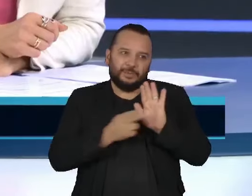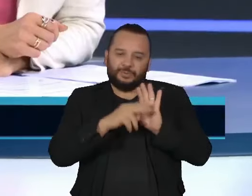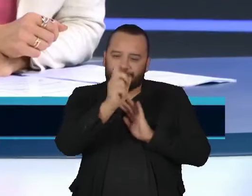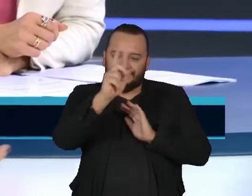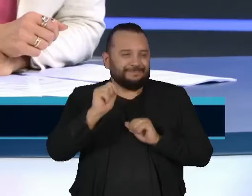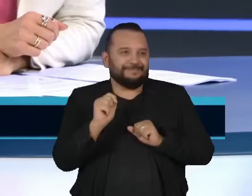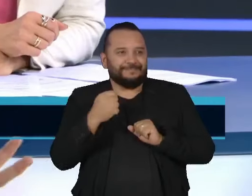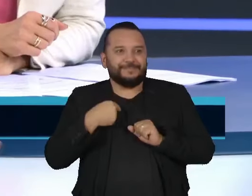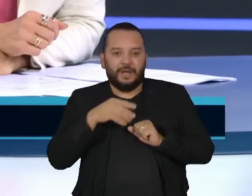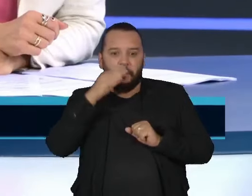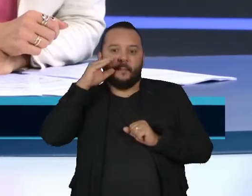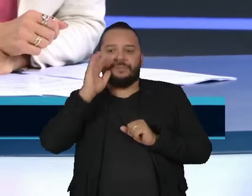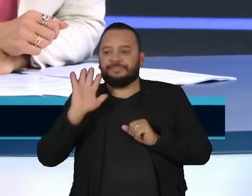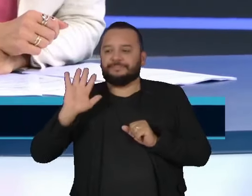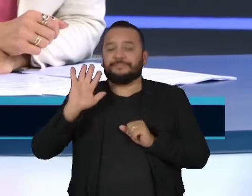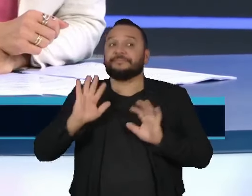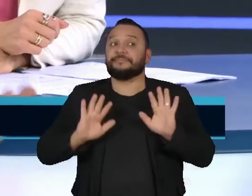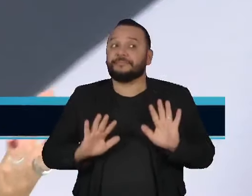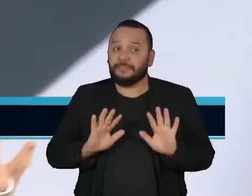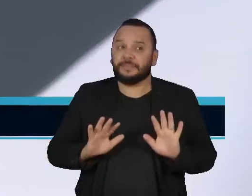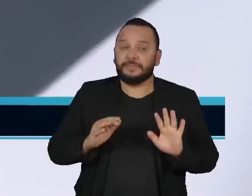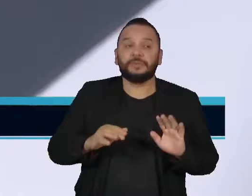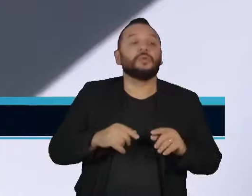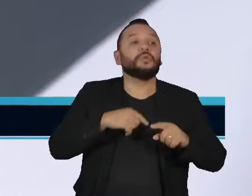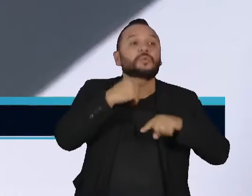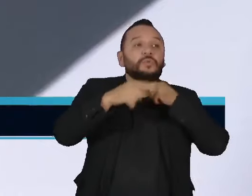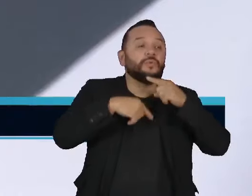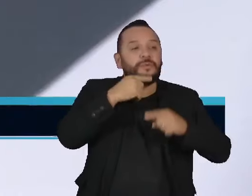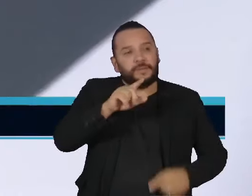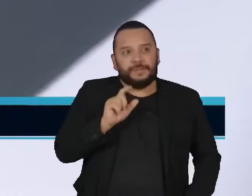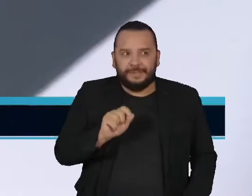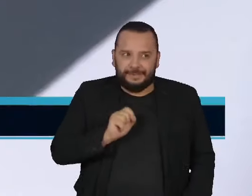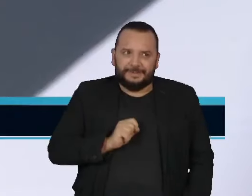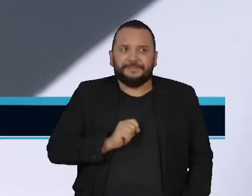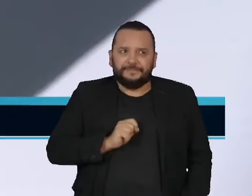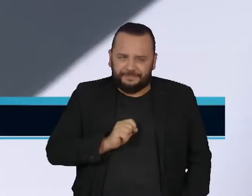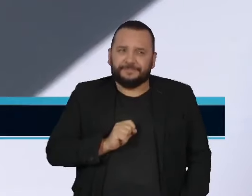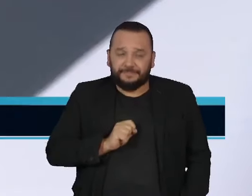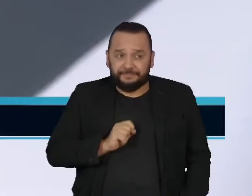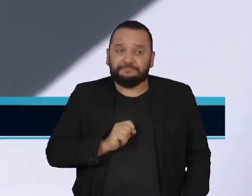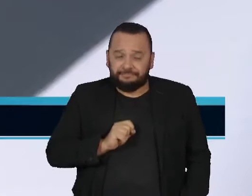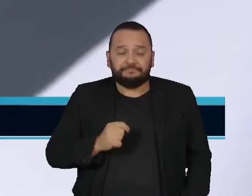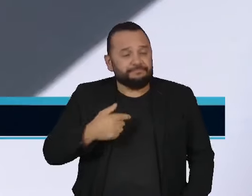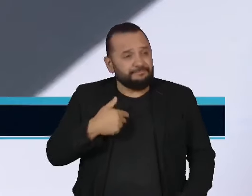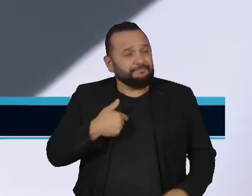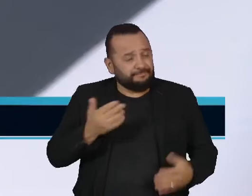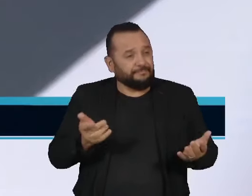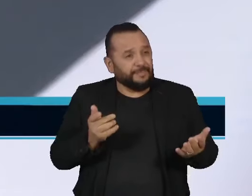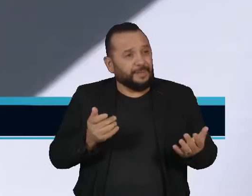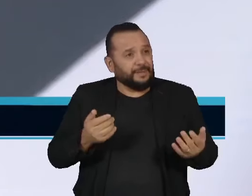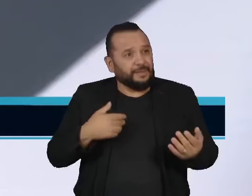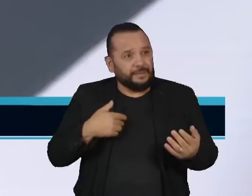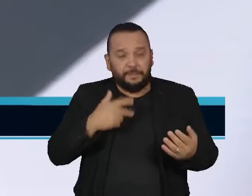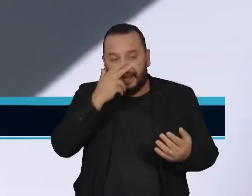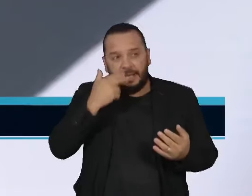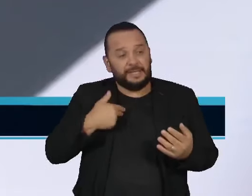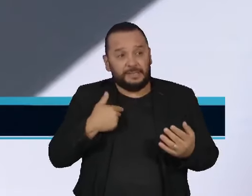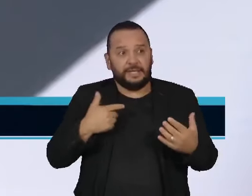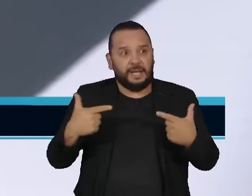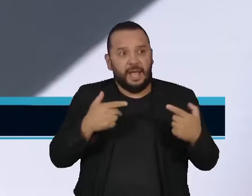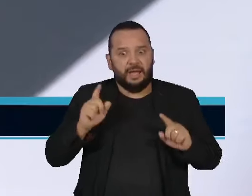acho que levanta uma dúvida maior, um problema maior de que é isso, né? Estamos agora num nível maior e ainda sem vislumbrar qual vai ser a possibilidade de